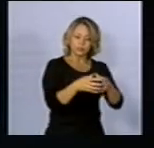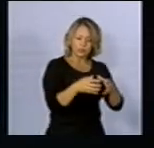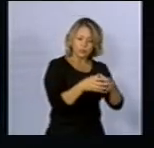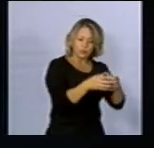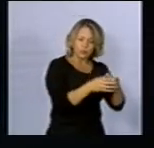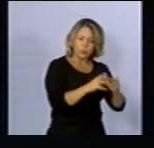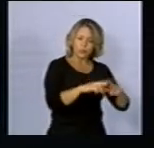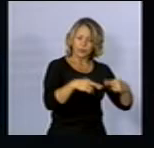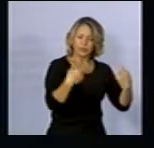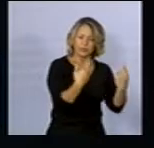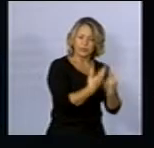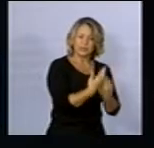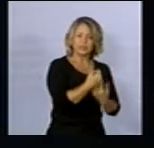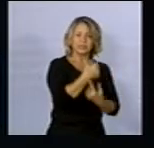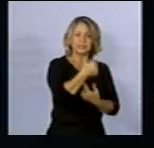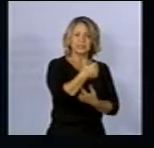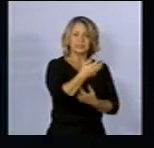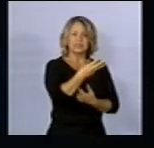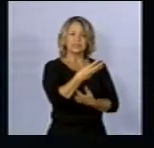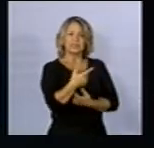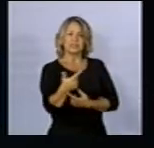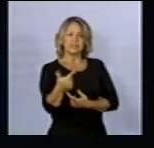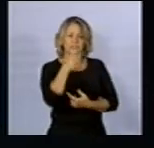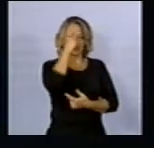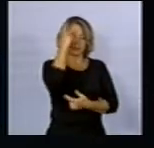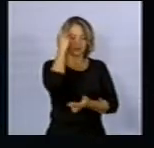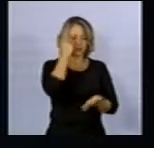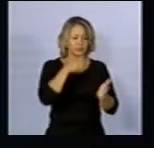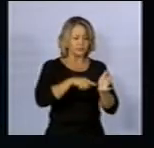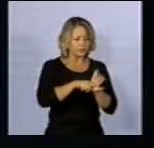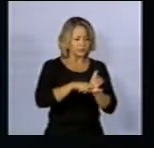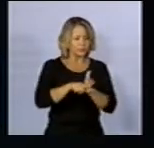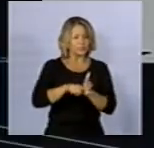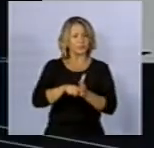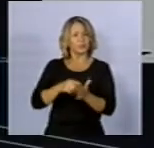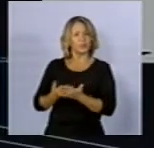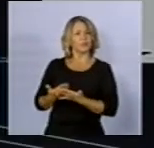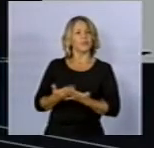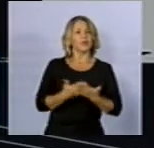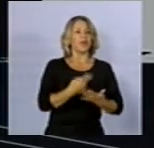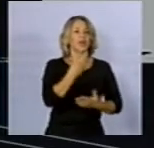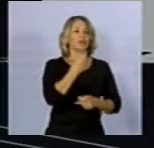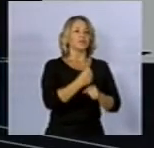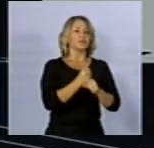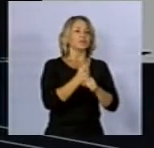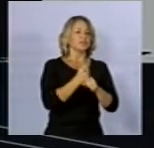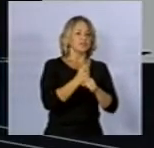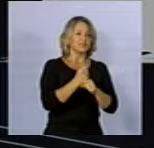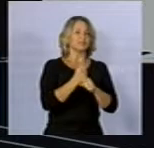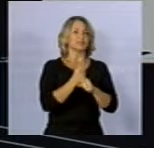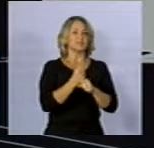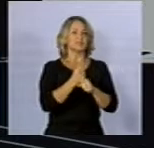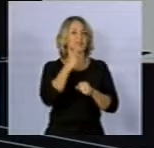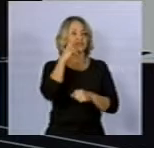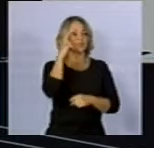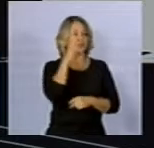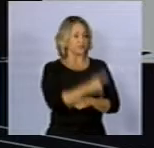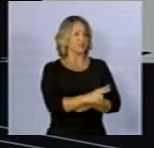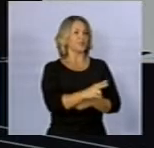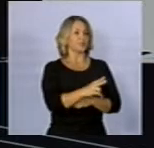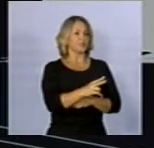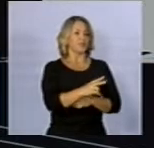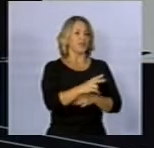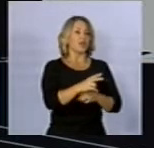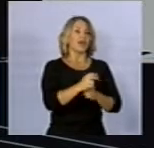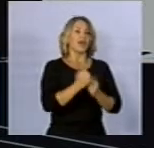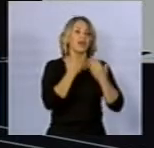reuniu 132 especialistas há 2 anos que consideraram a exposição a campos magnéticos